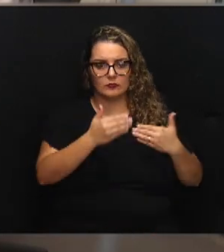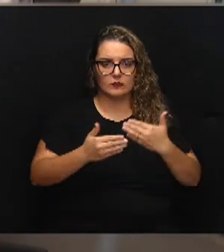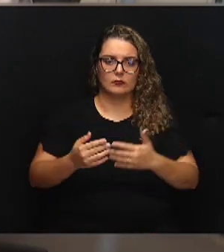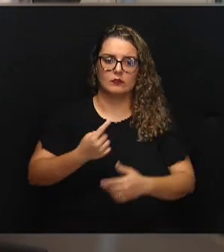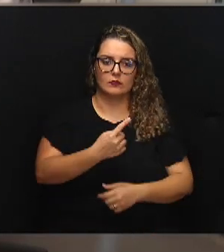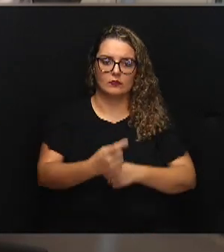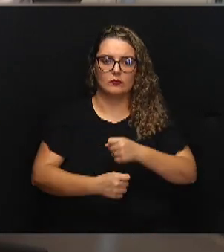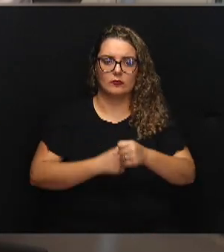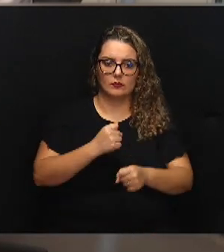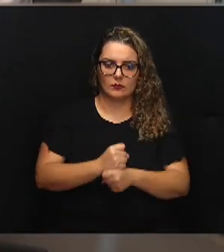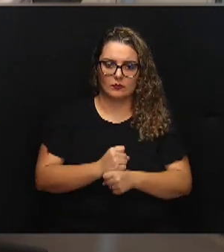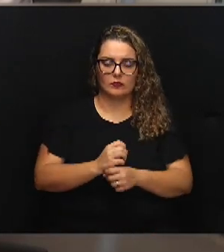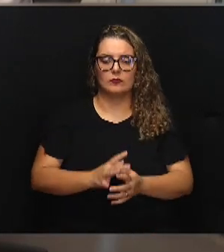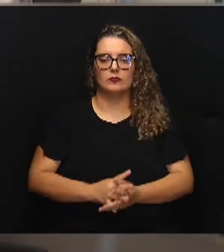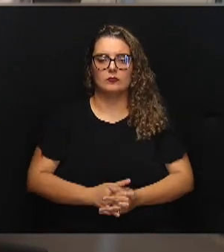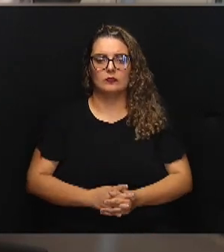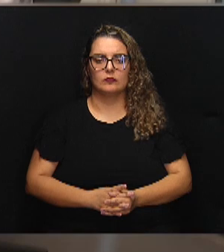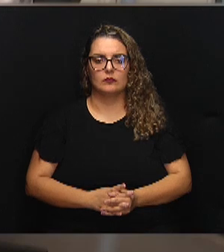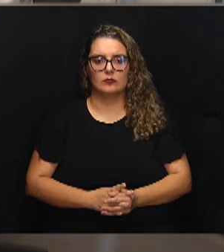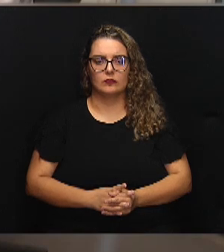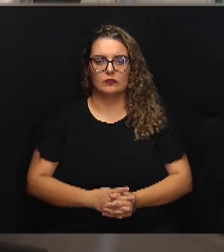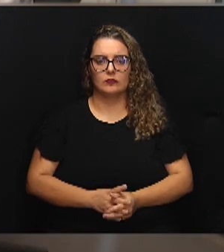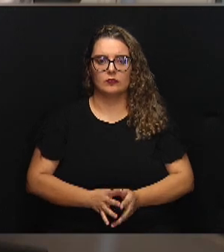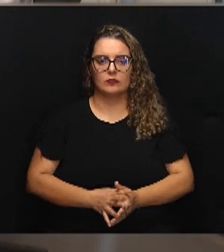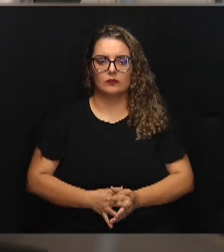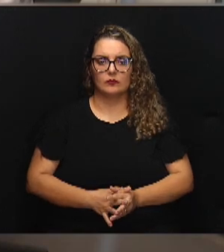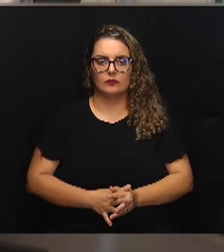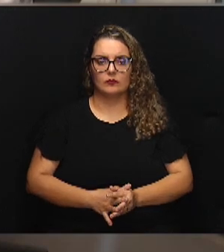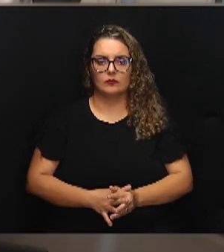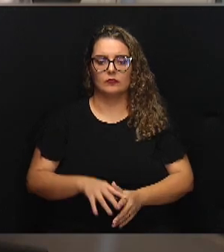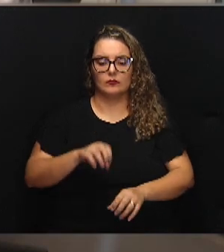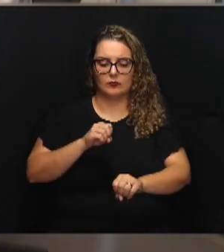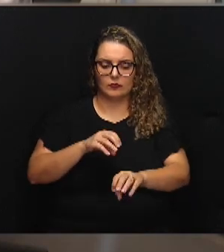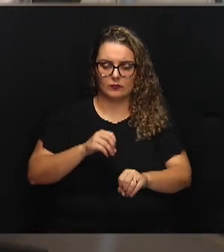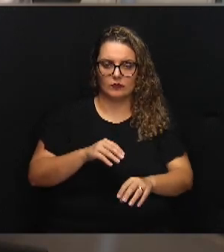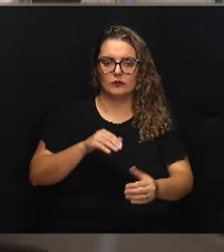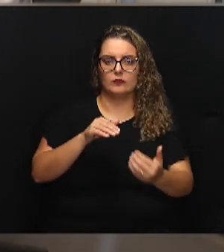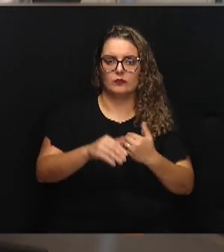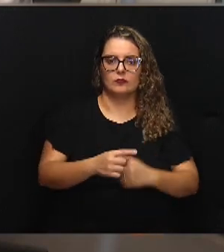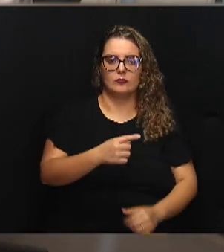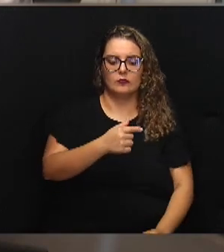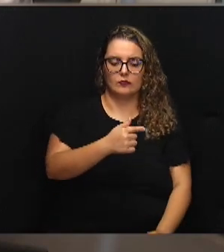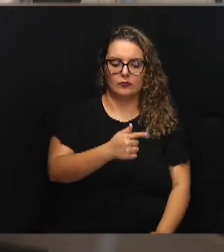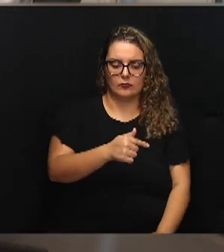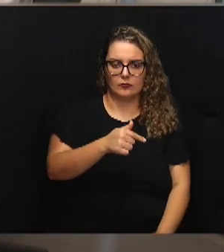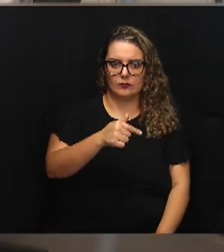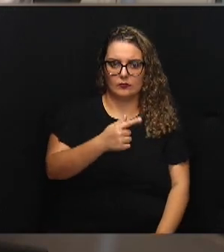né? Da parte de educação no trânsito foi então R$ 170 mil,